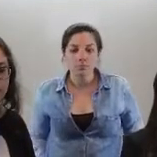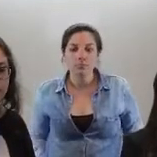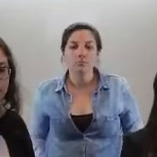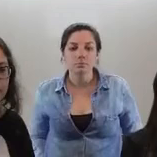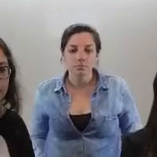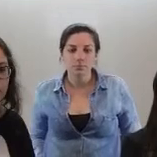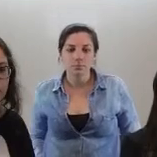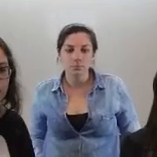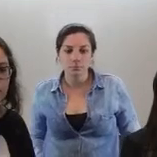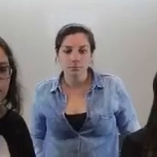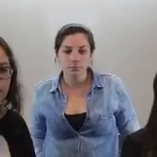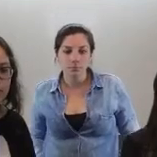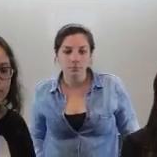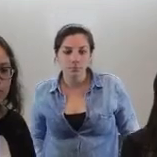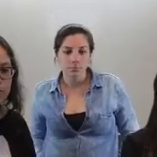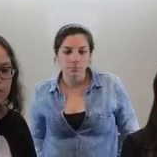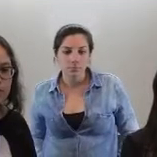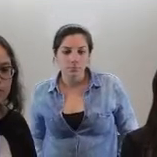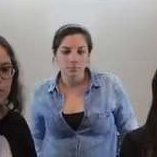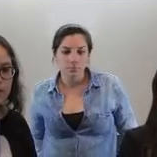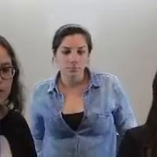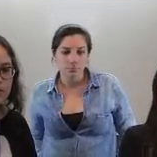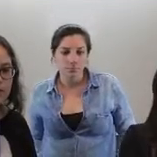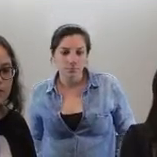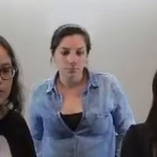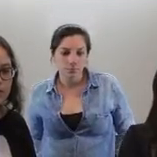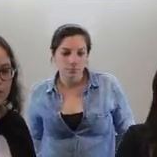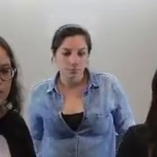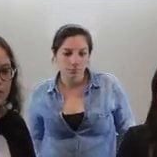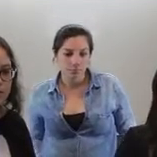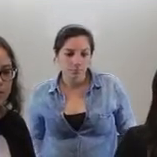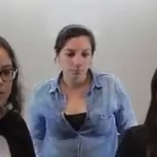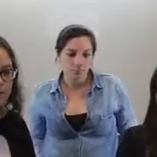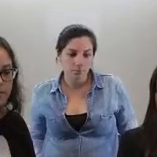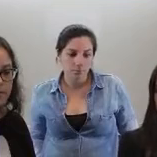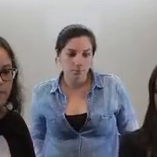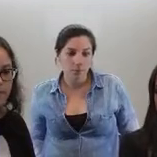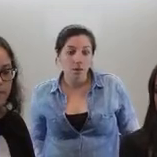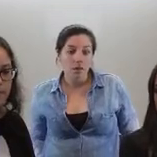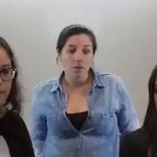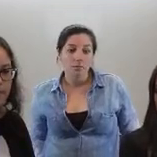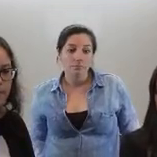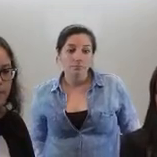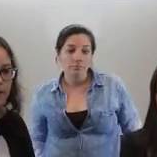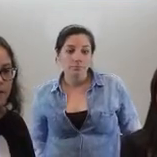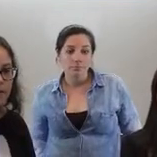letra. Deixa eu só tentar... Não tô conseguindo fazer os comentários. Deixa eu pegar aqui.